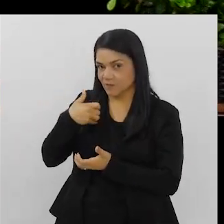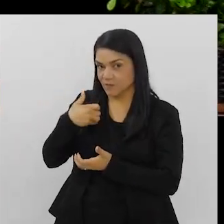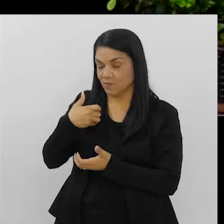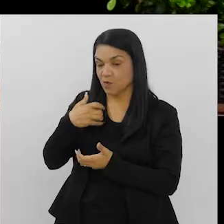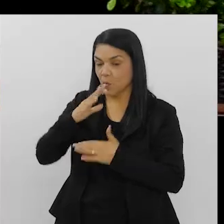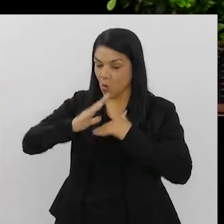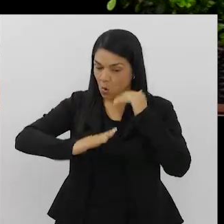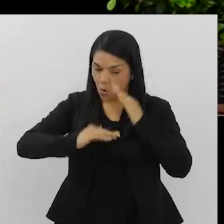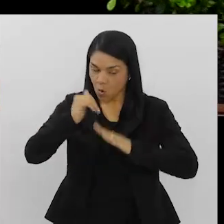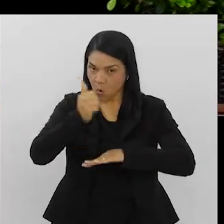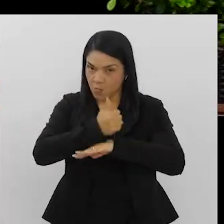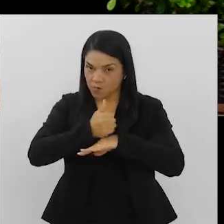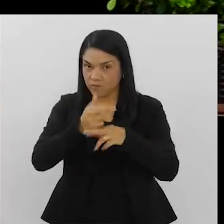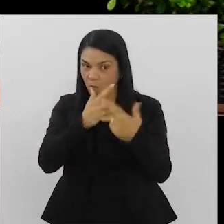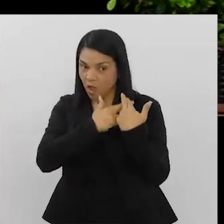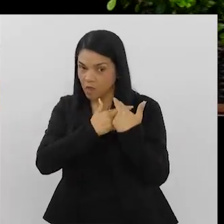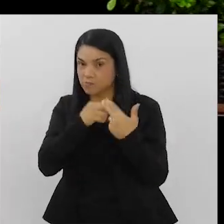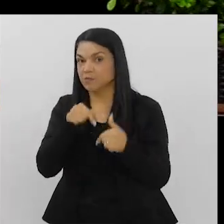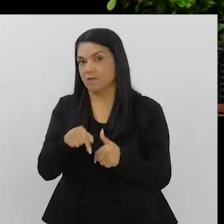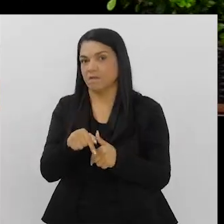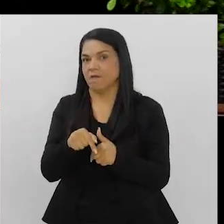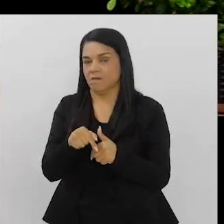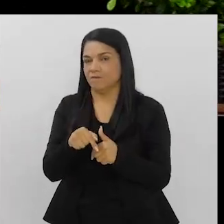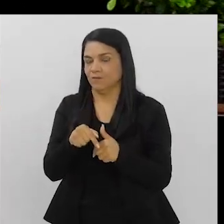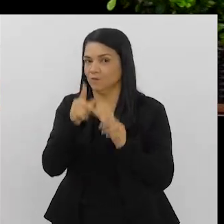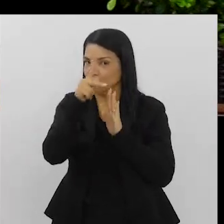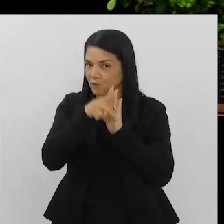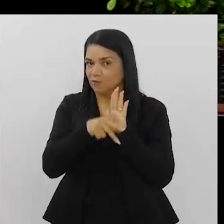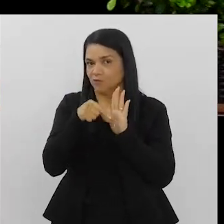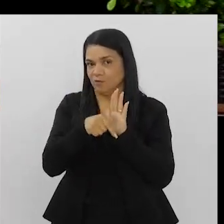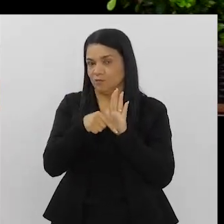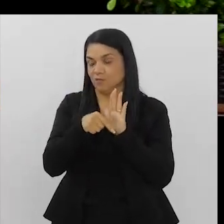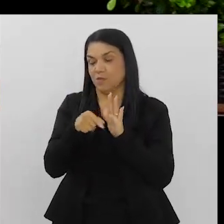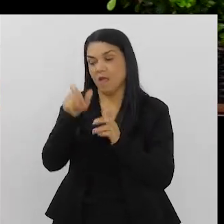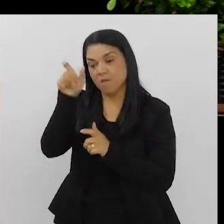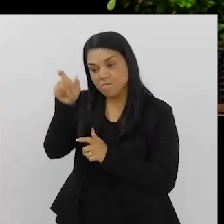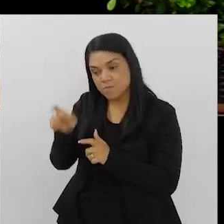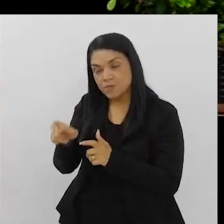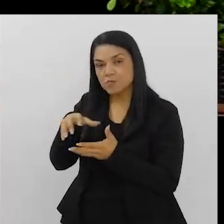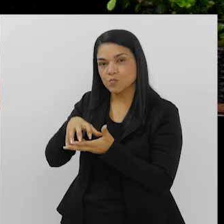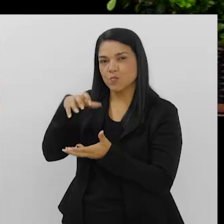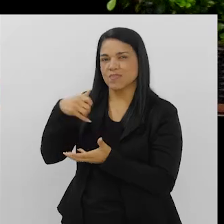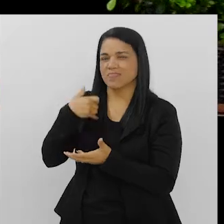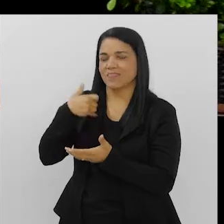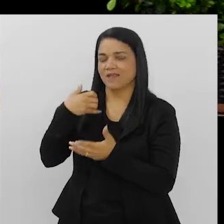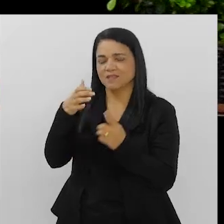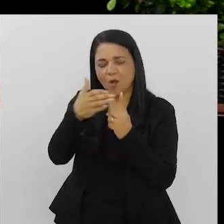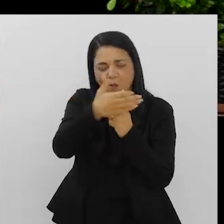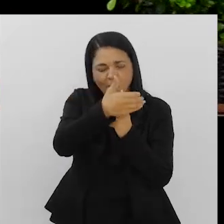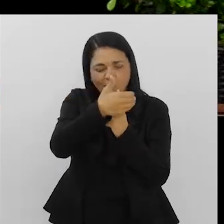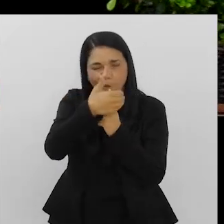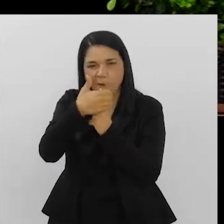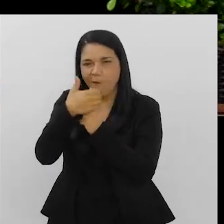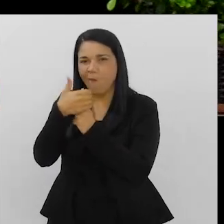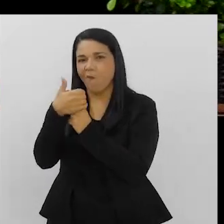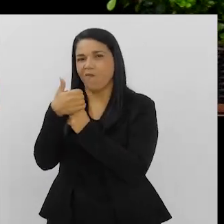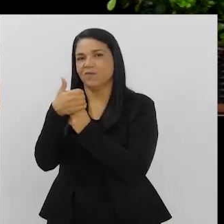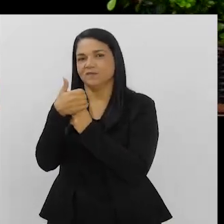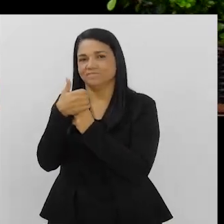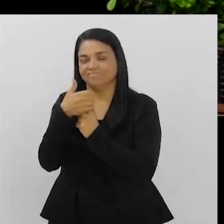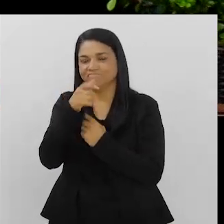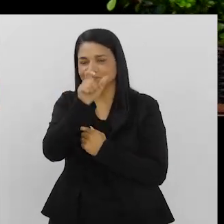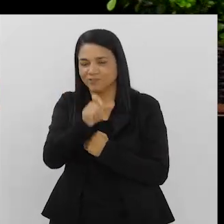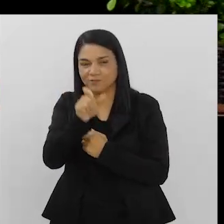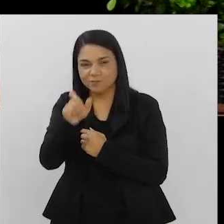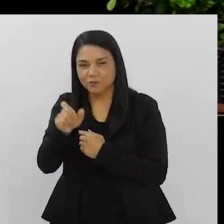responsável pela condução do projeto nas unidades, e essa pessoa idosa, né? Um acolhimento. Então, todas